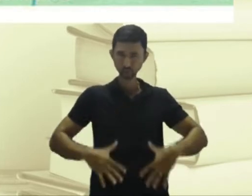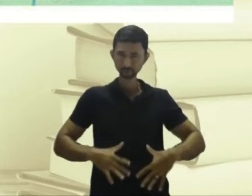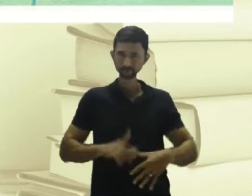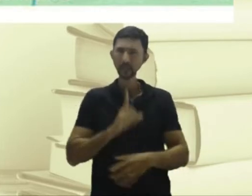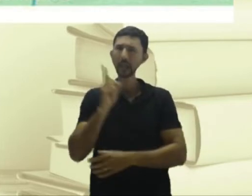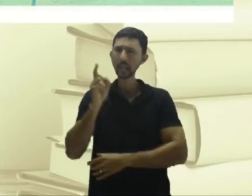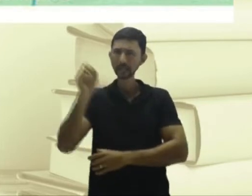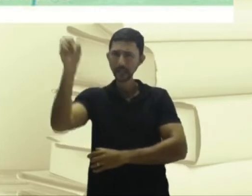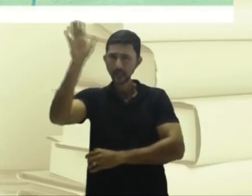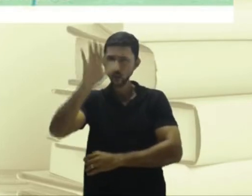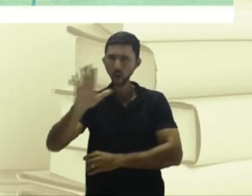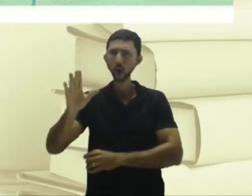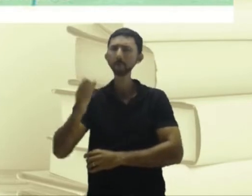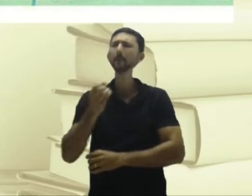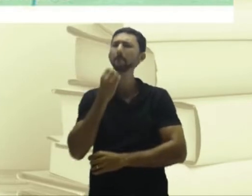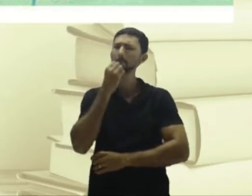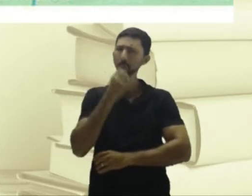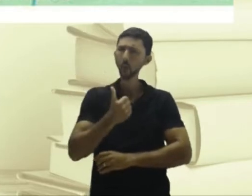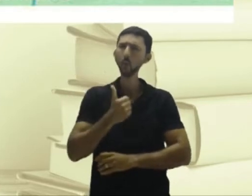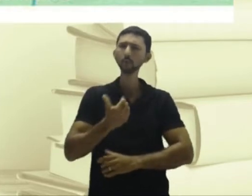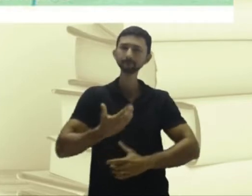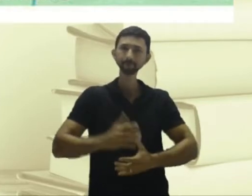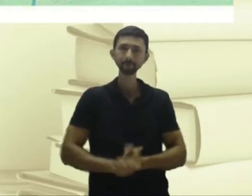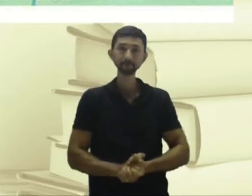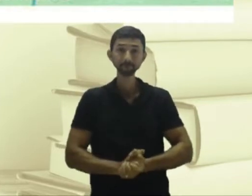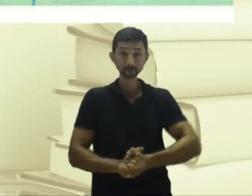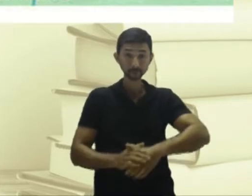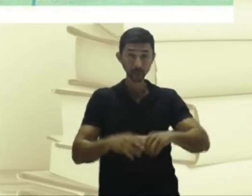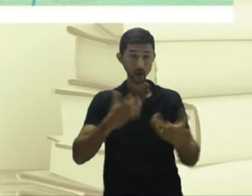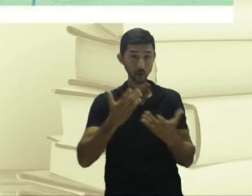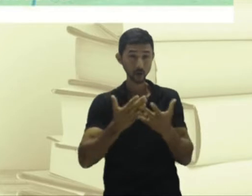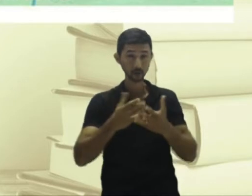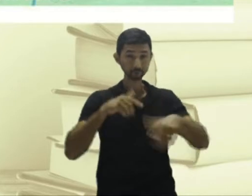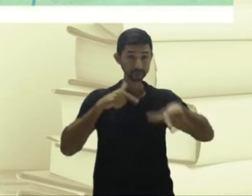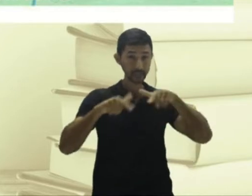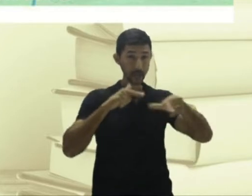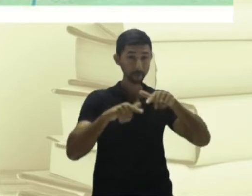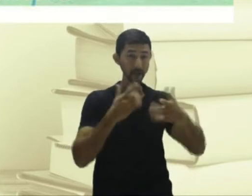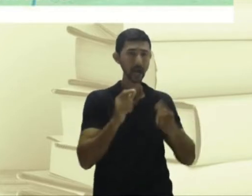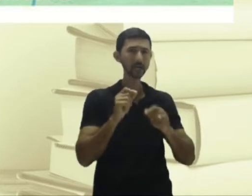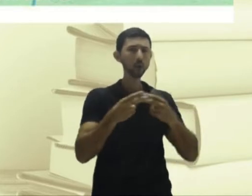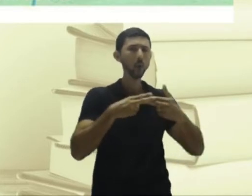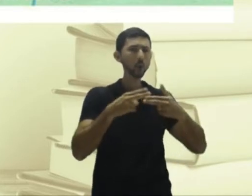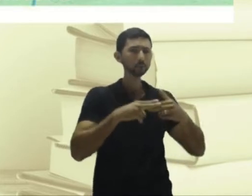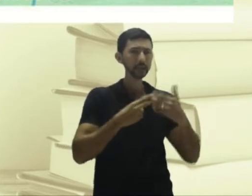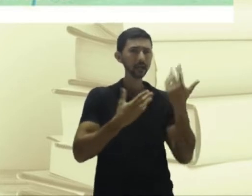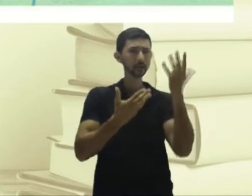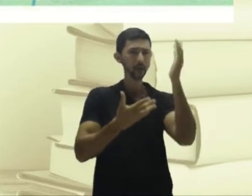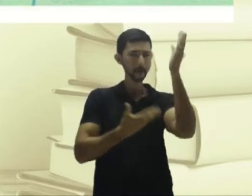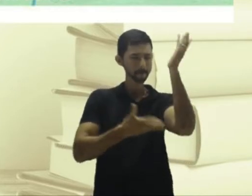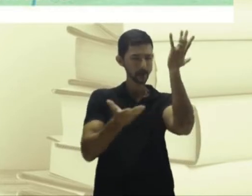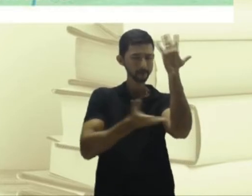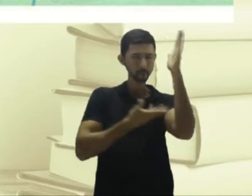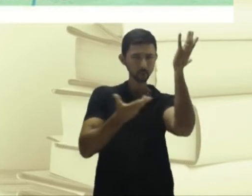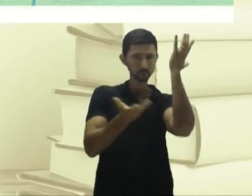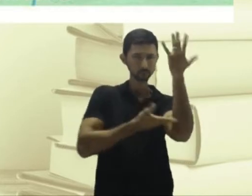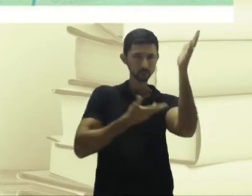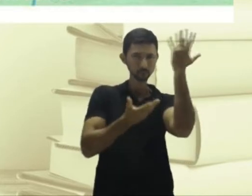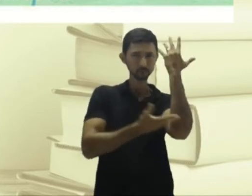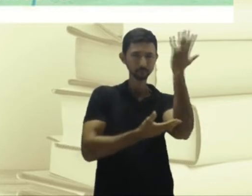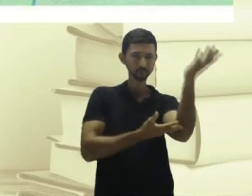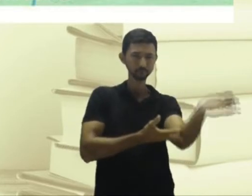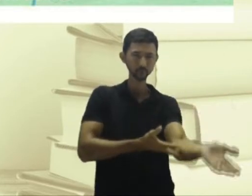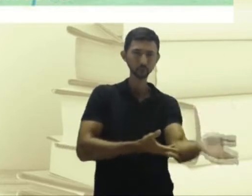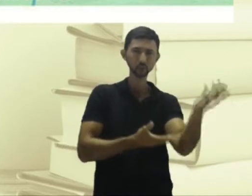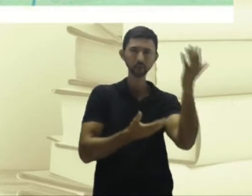Europa. A mão de obra, inicialmente utilizada pelos portugueses na retirada desse pau-brasil das